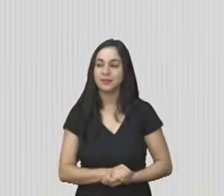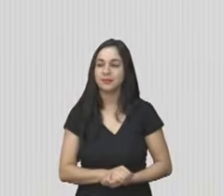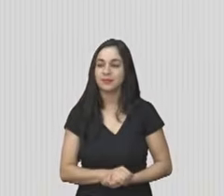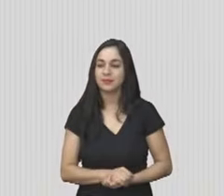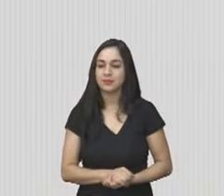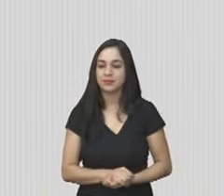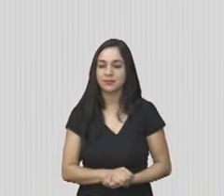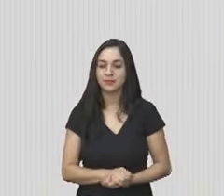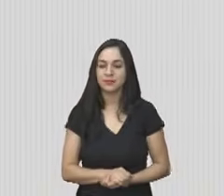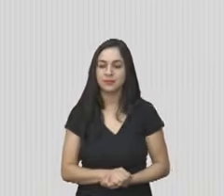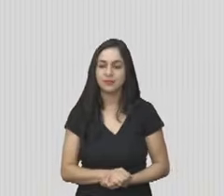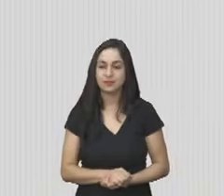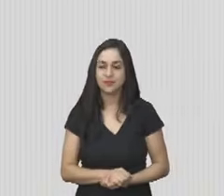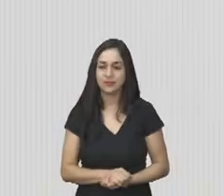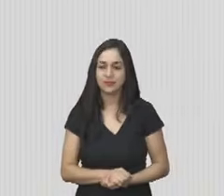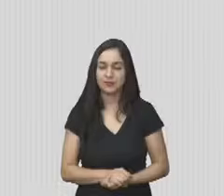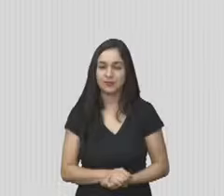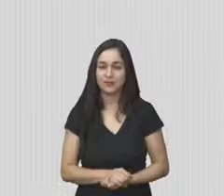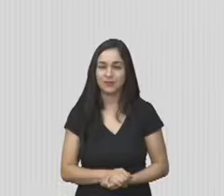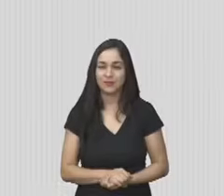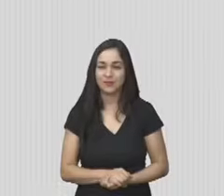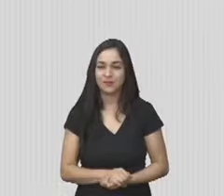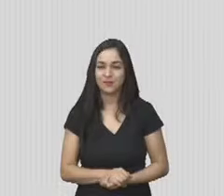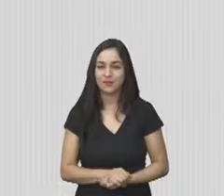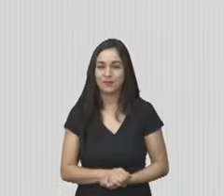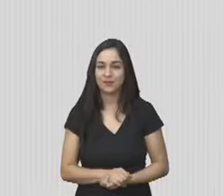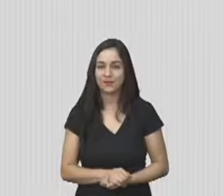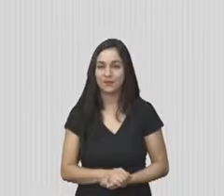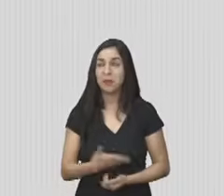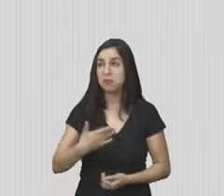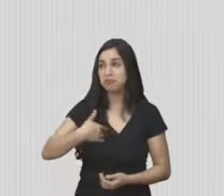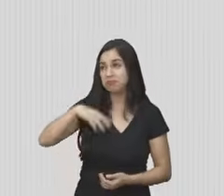Tu és meu Senhor.